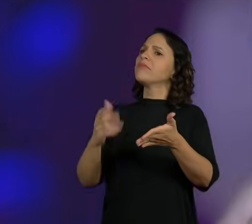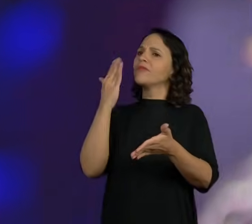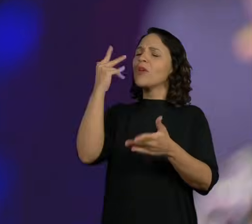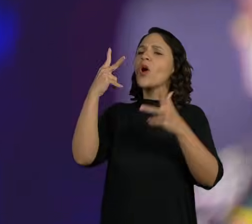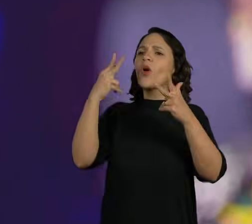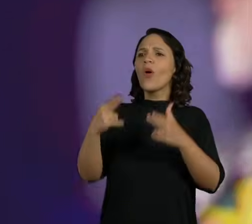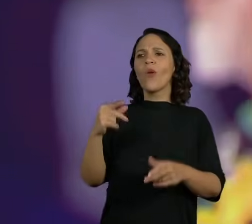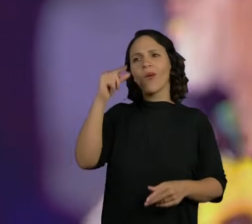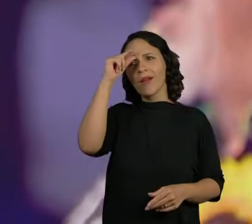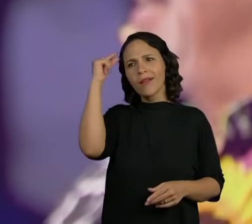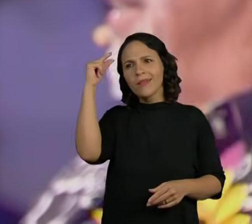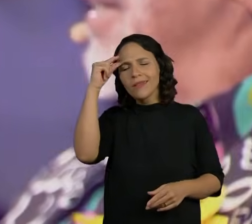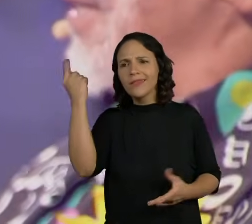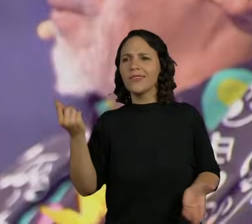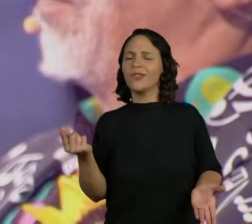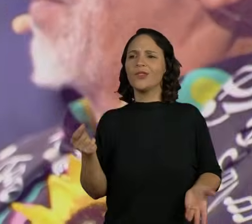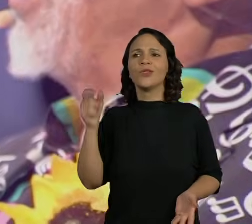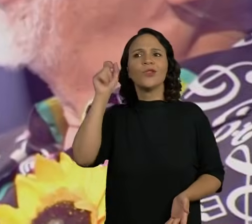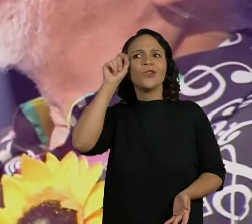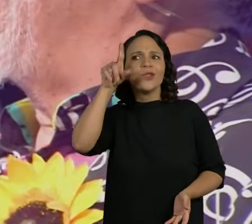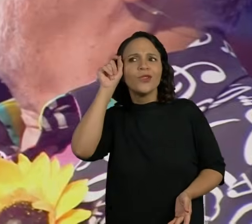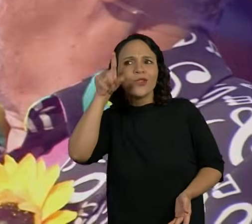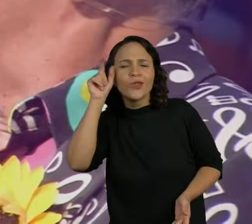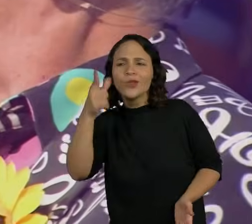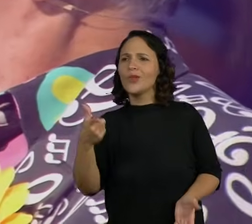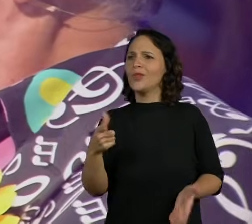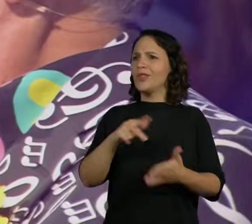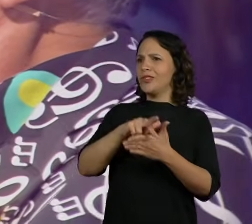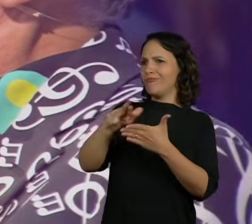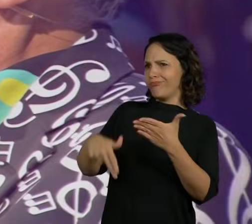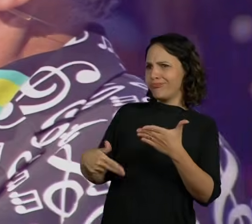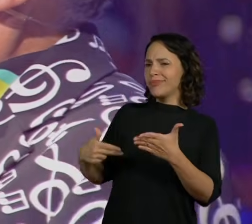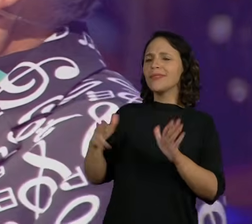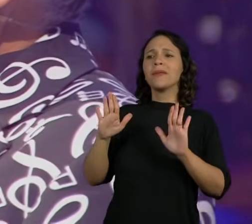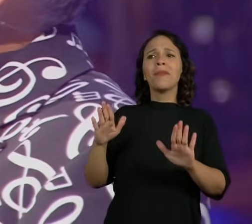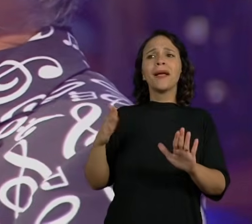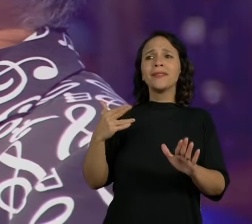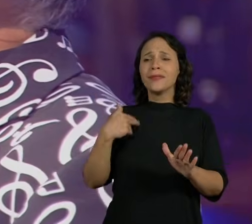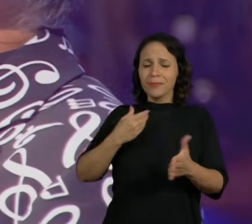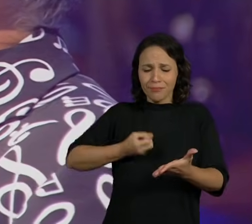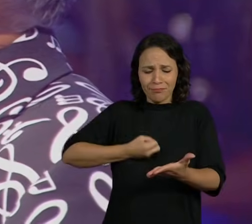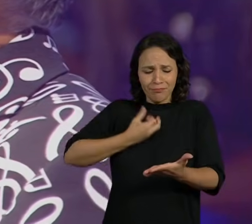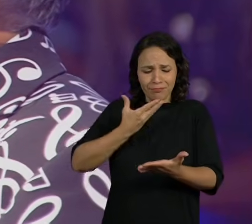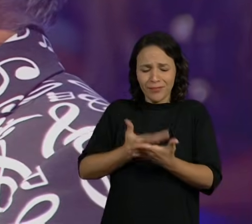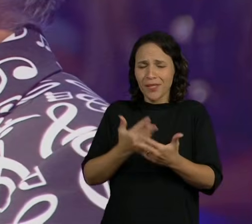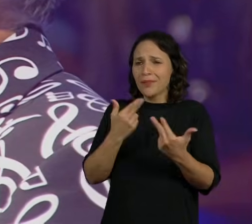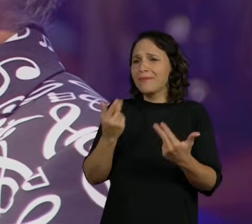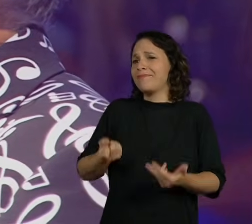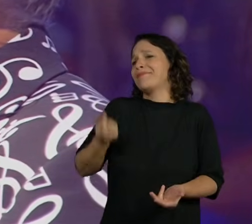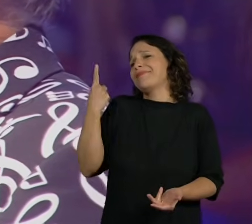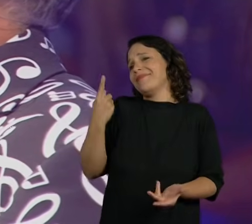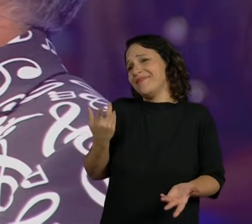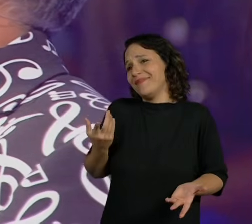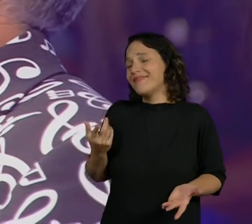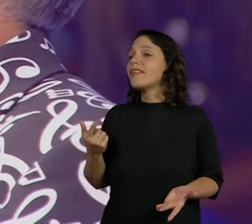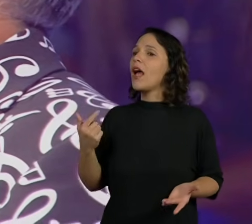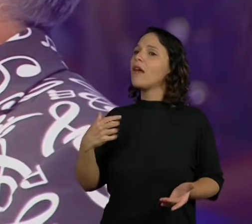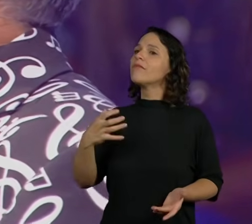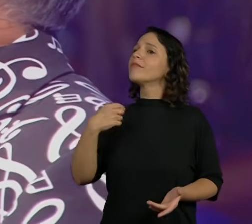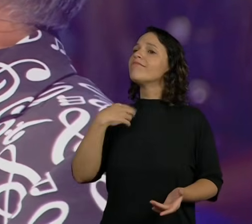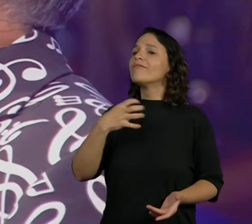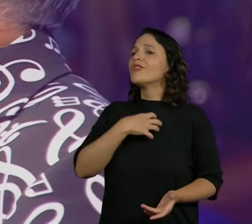Gil, um Chico Buarque. Mas não saía, só saía coisa assim. Aí foi que eu vi que esse era o estilo,